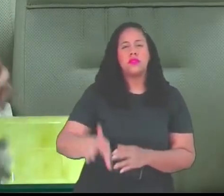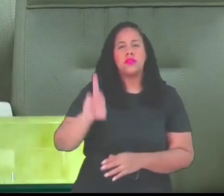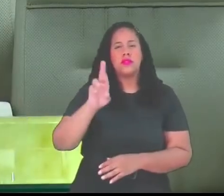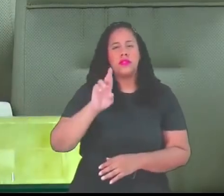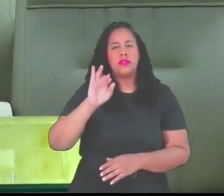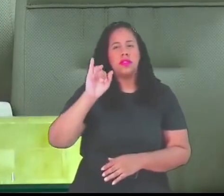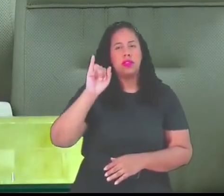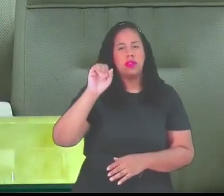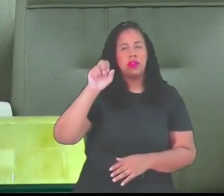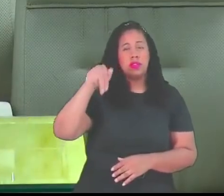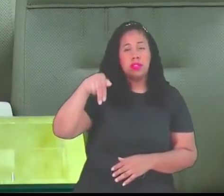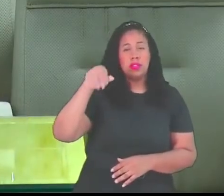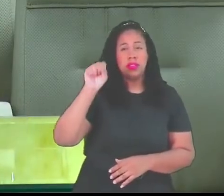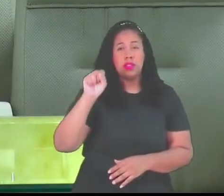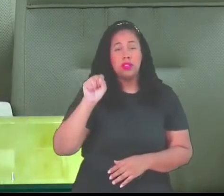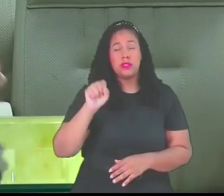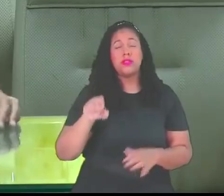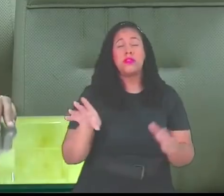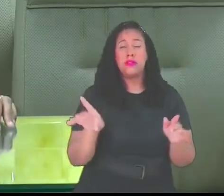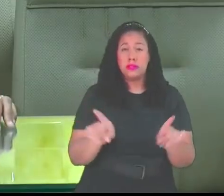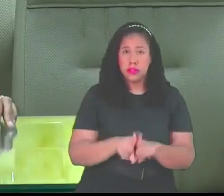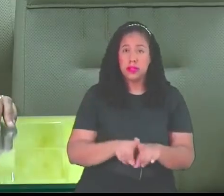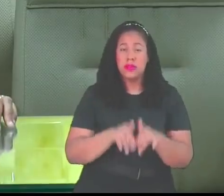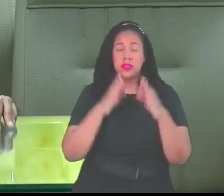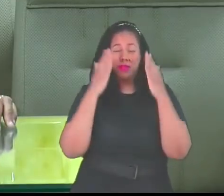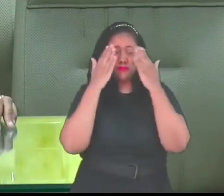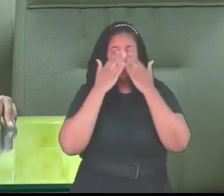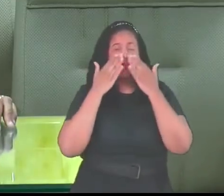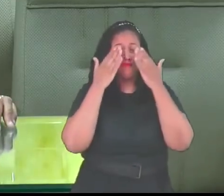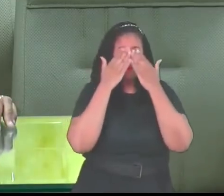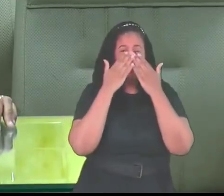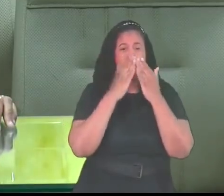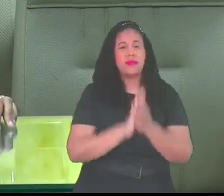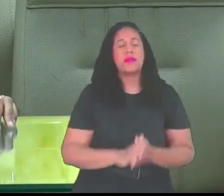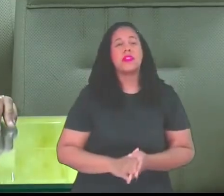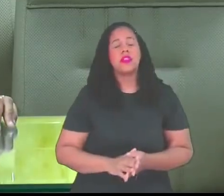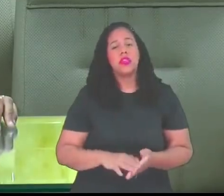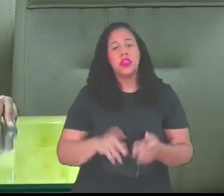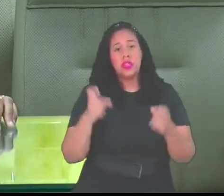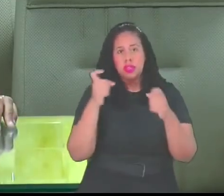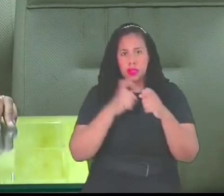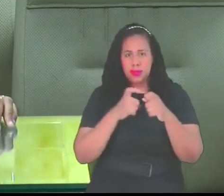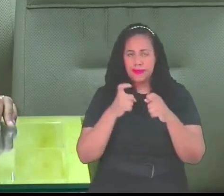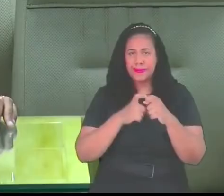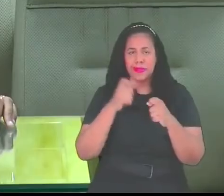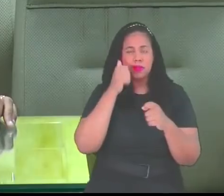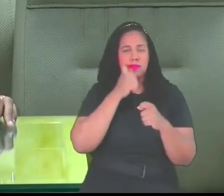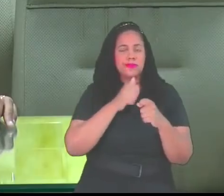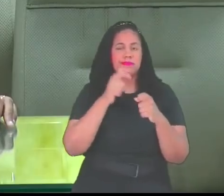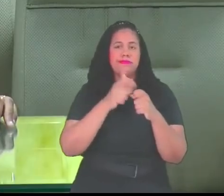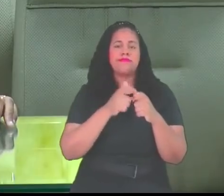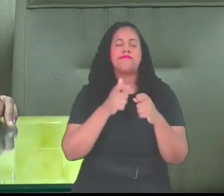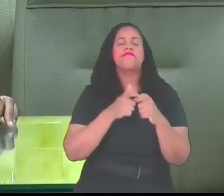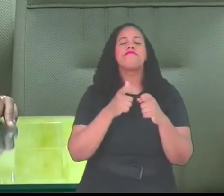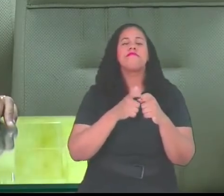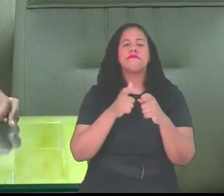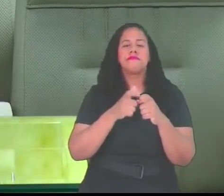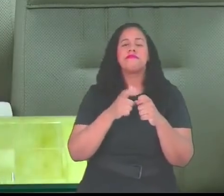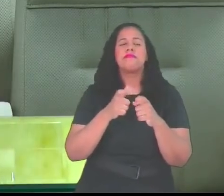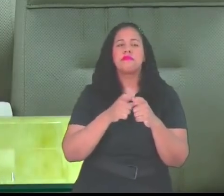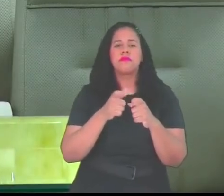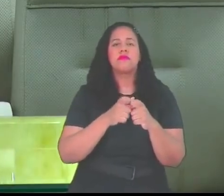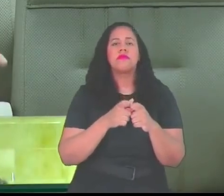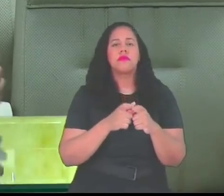afetou a sua vista, e a médica foi muito,